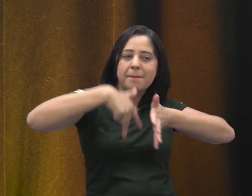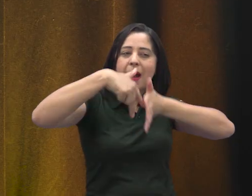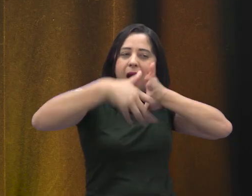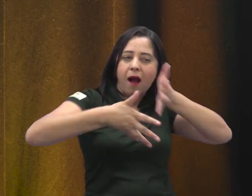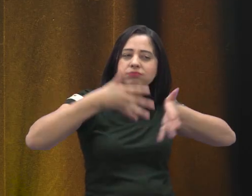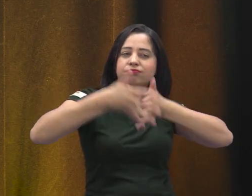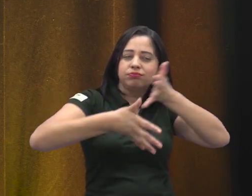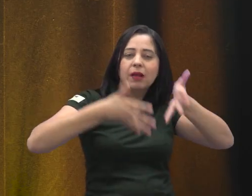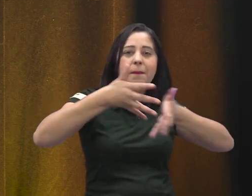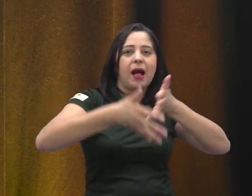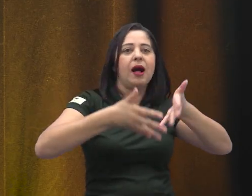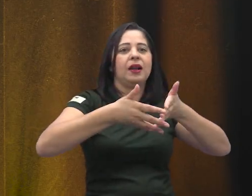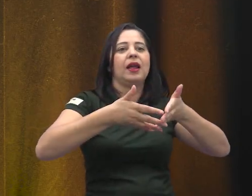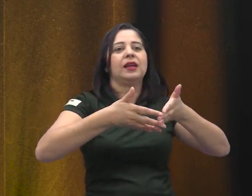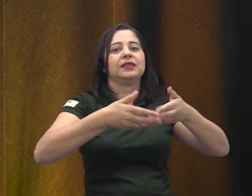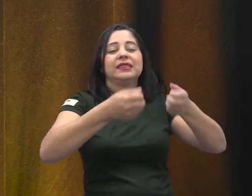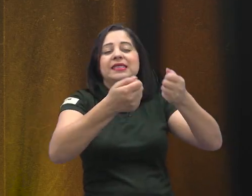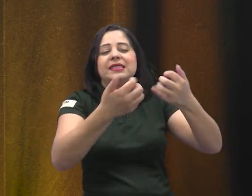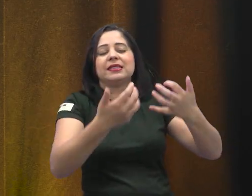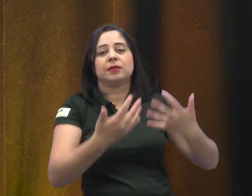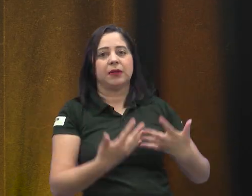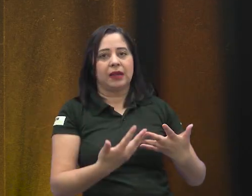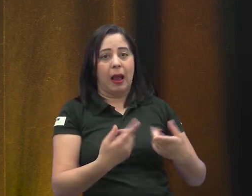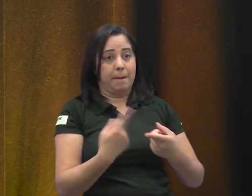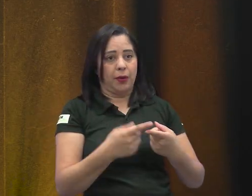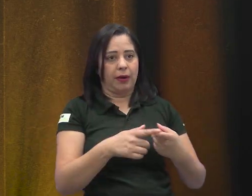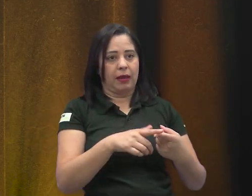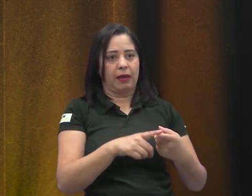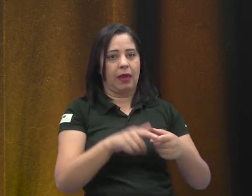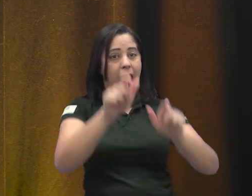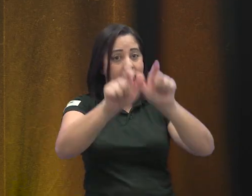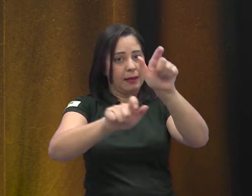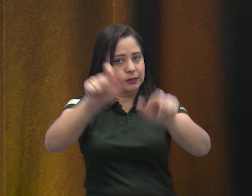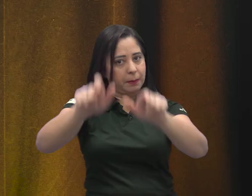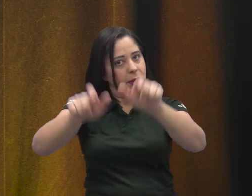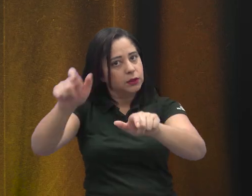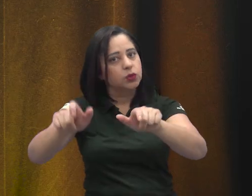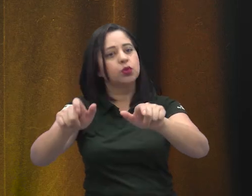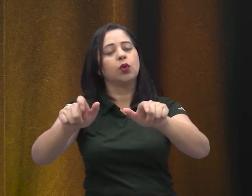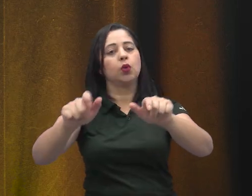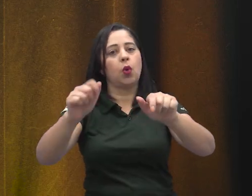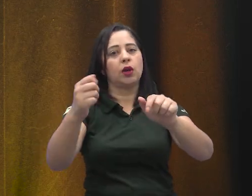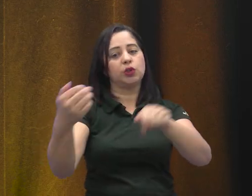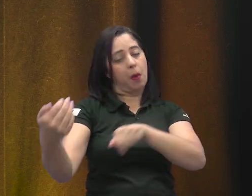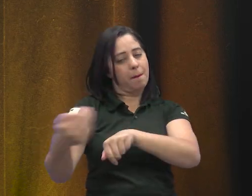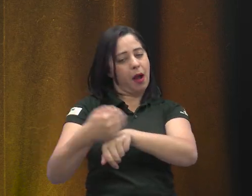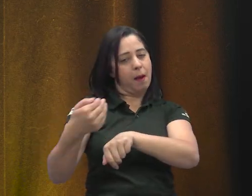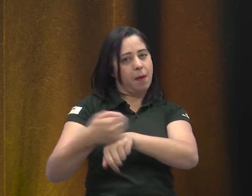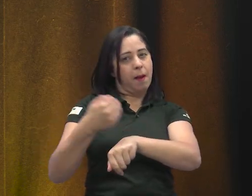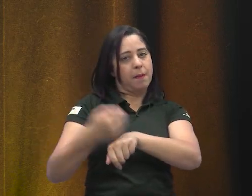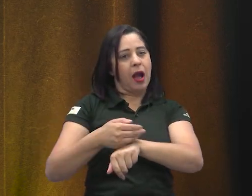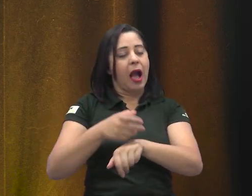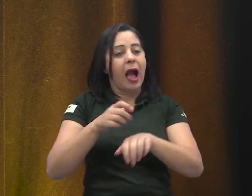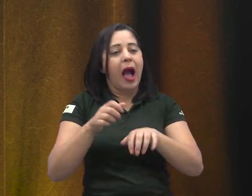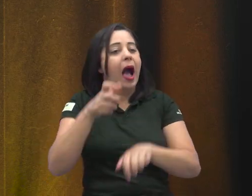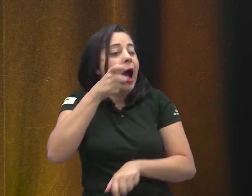gente que vem para entender porque cuida dos seus amores, né? Porque tem que ser amor,